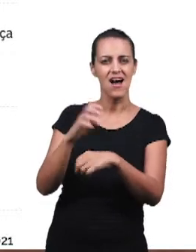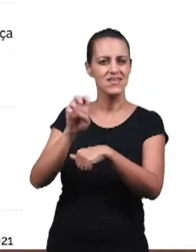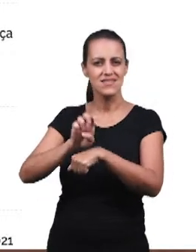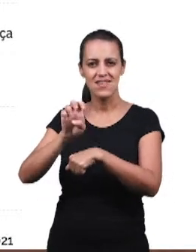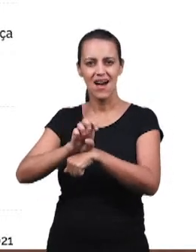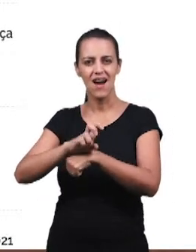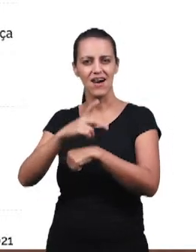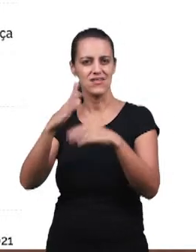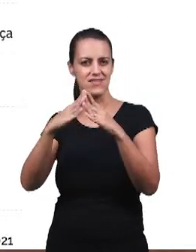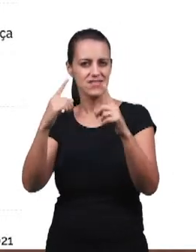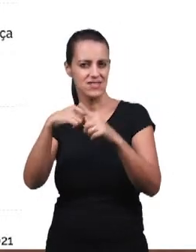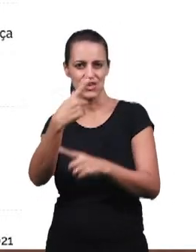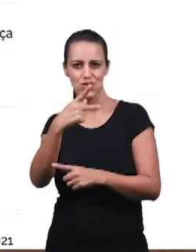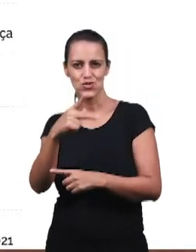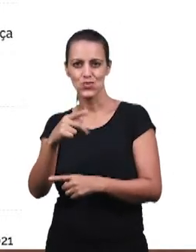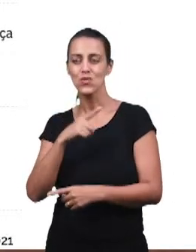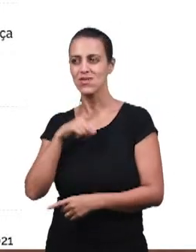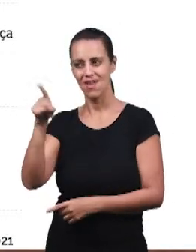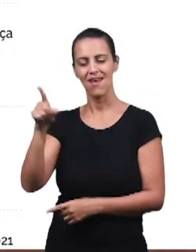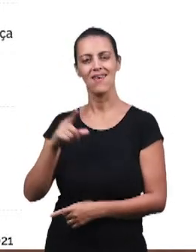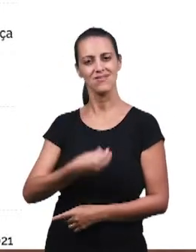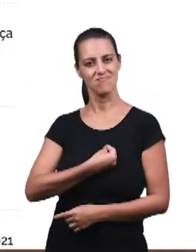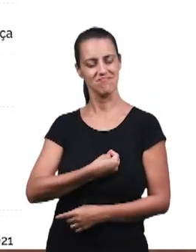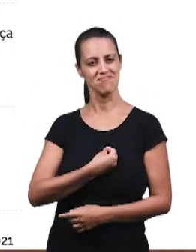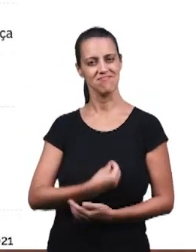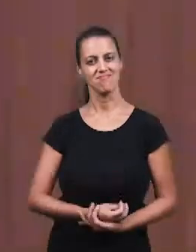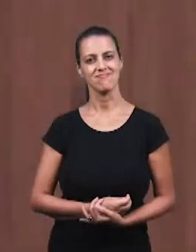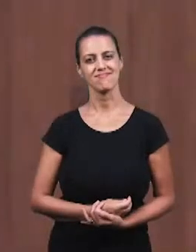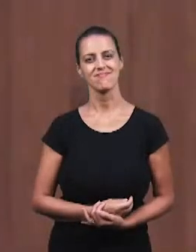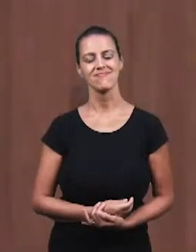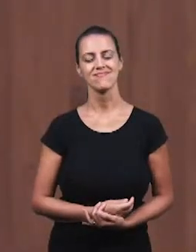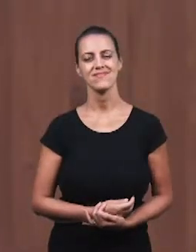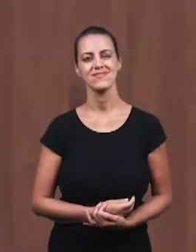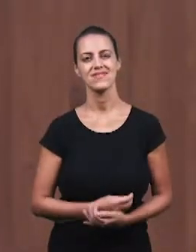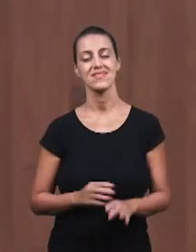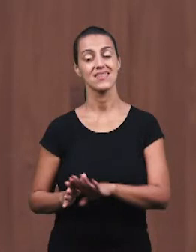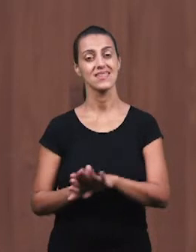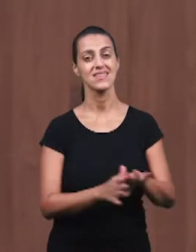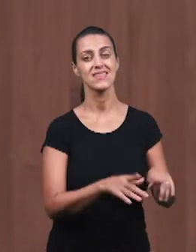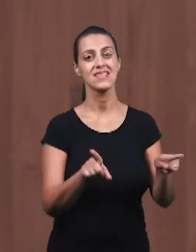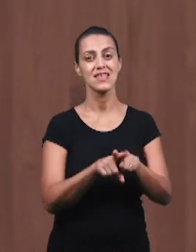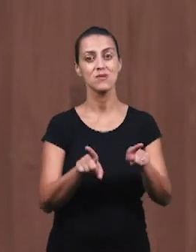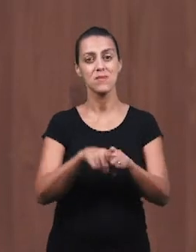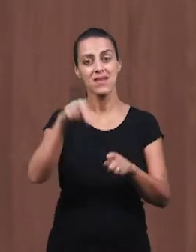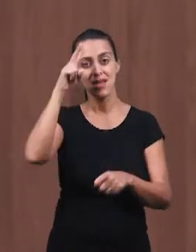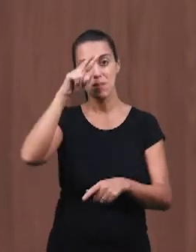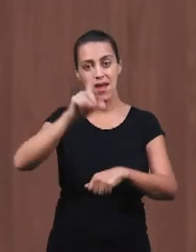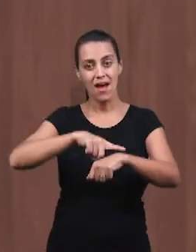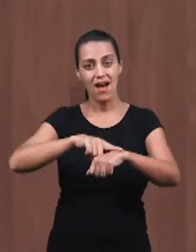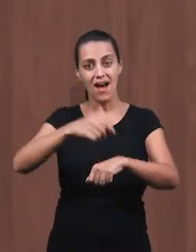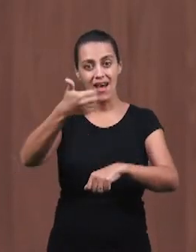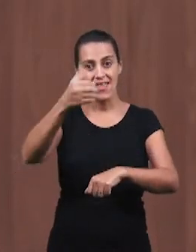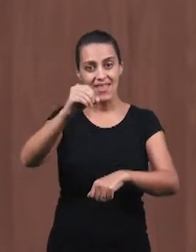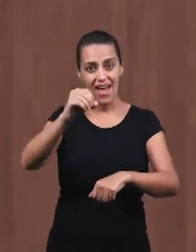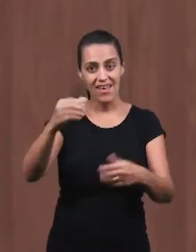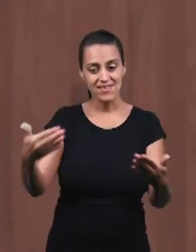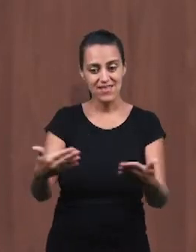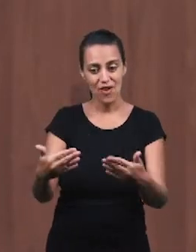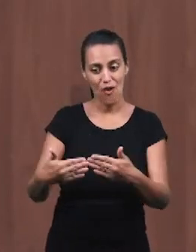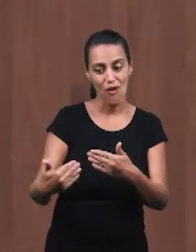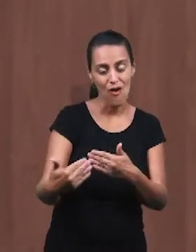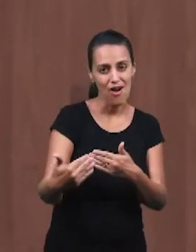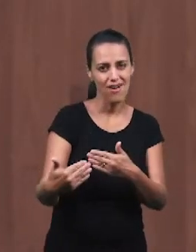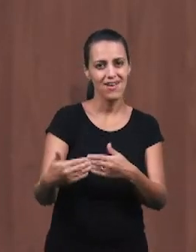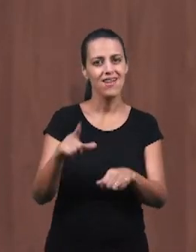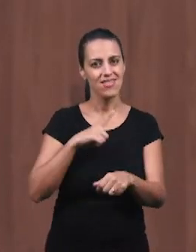sua igreja e a sua participação. Assim, encerrando esta parte, quero fazer um lembrete ainda de que daqui a pouco, às 10 horas da manhã,